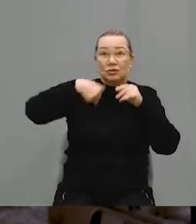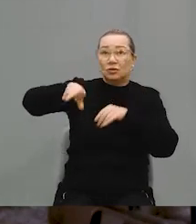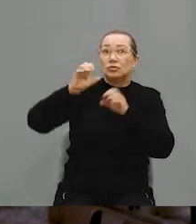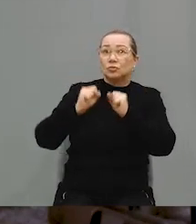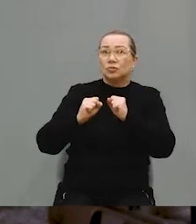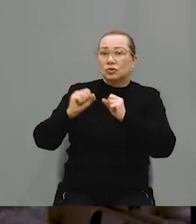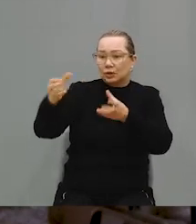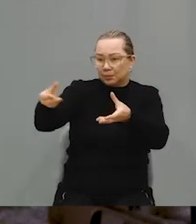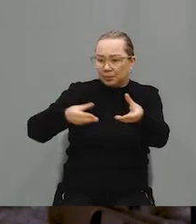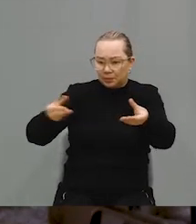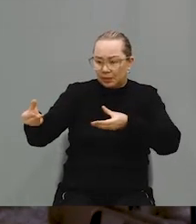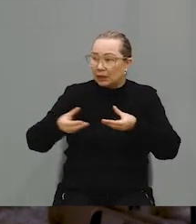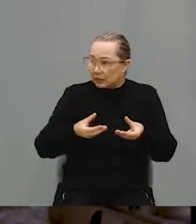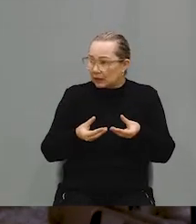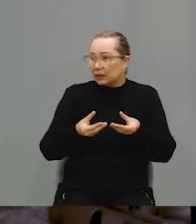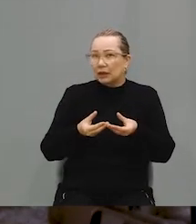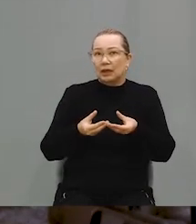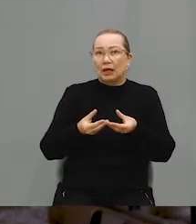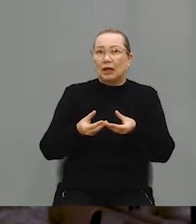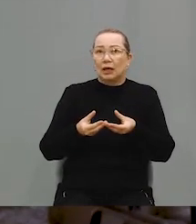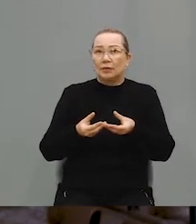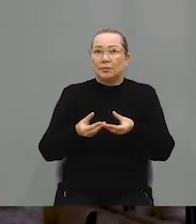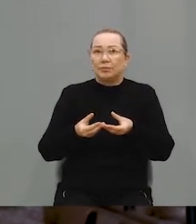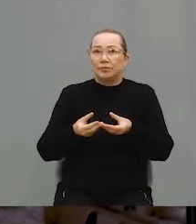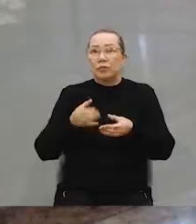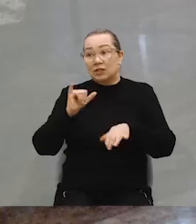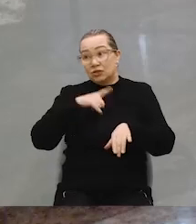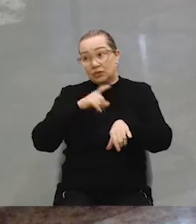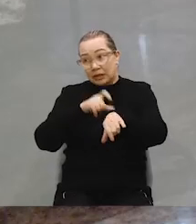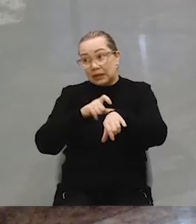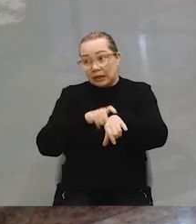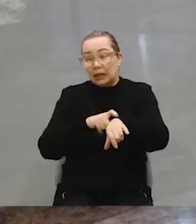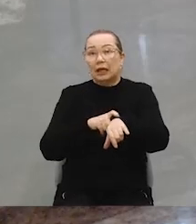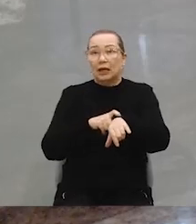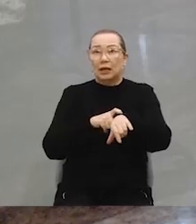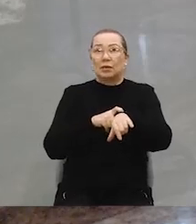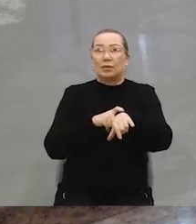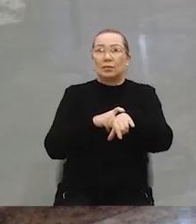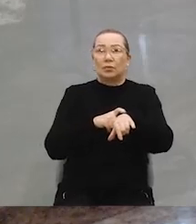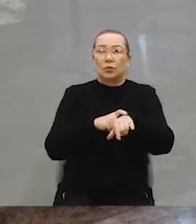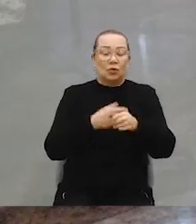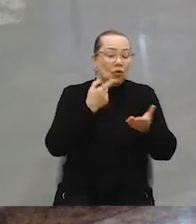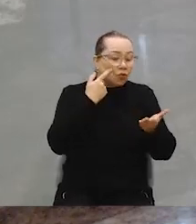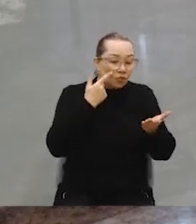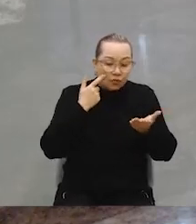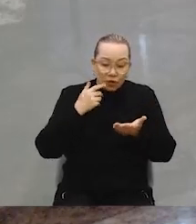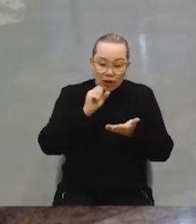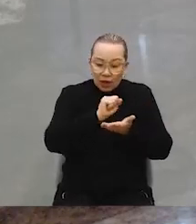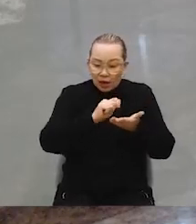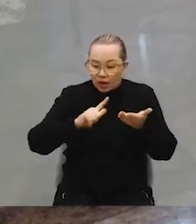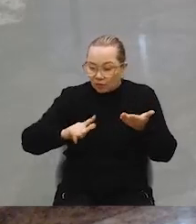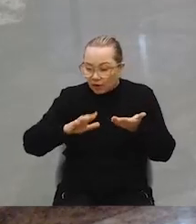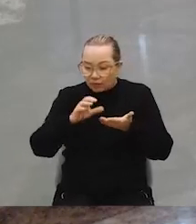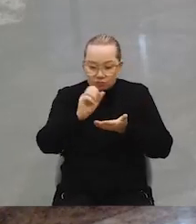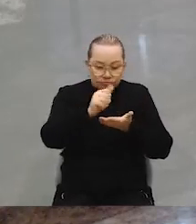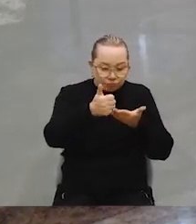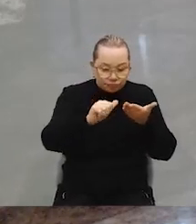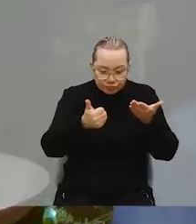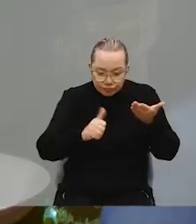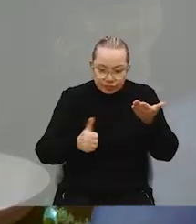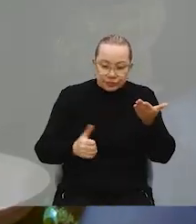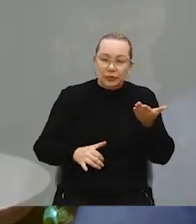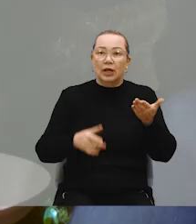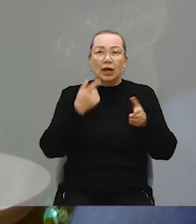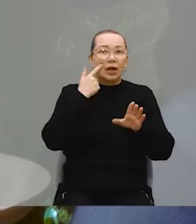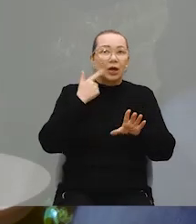poderia pegar esse material, Hernani, uma hora dessa com tempo, né? E analisar todos eles, avaliar, e daqui a pouco a gente aproveitar algum desses